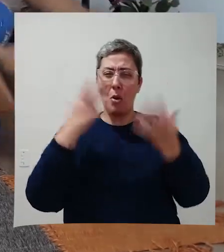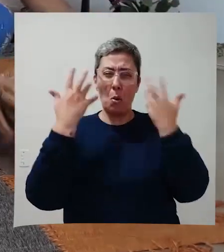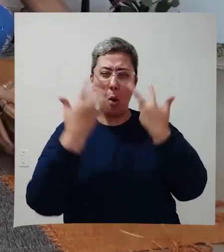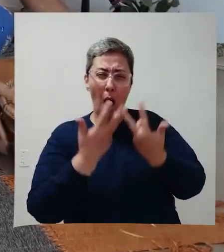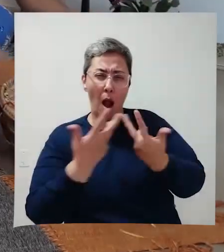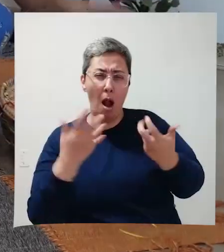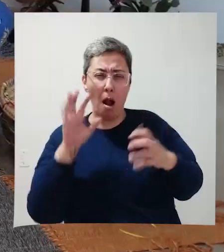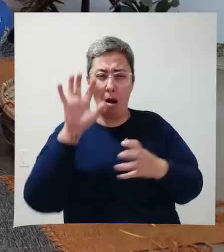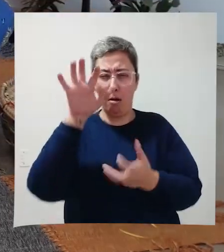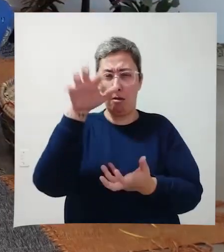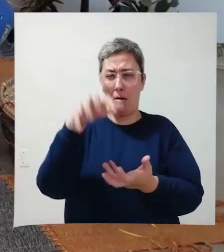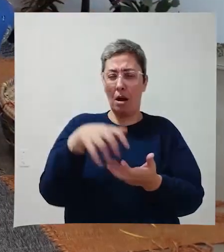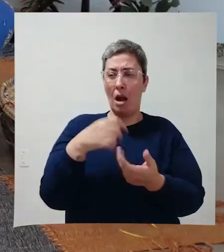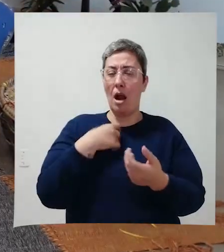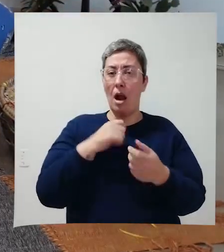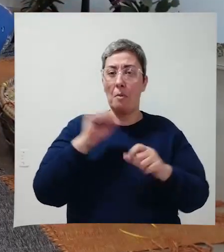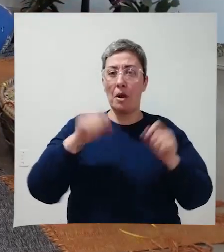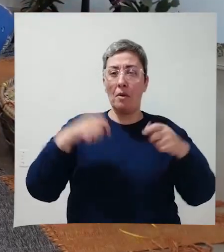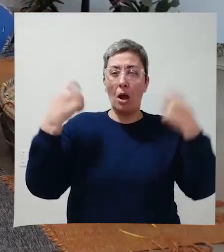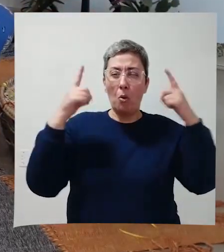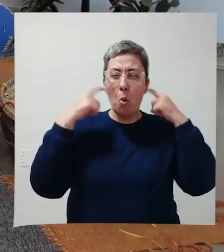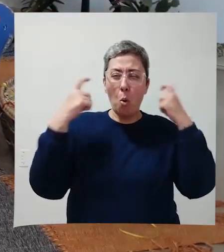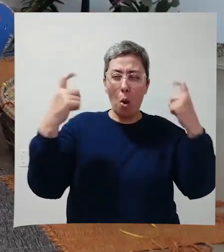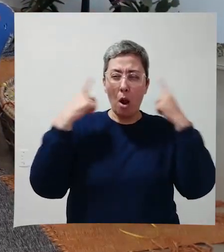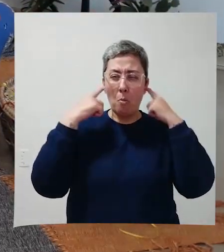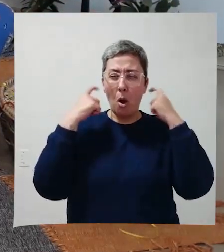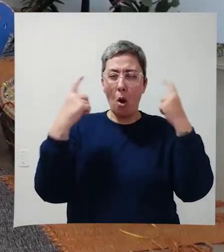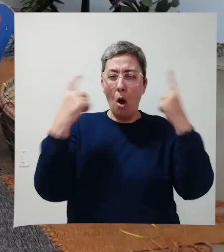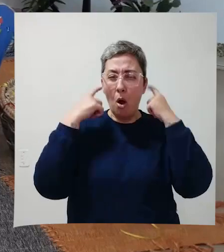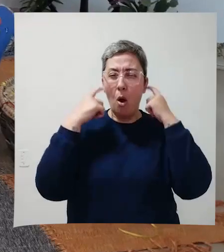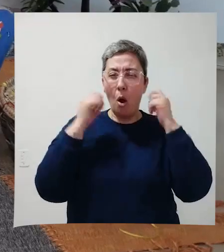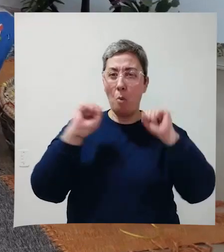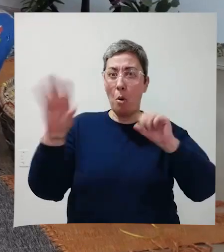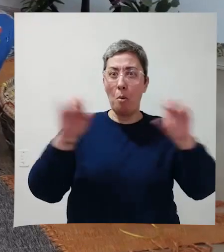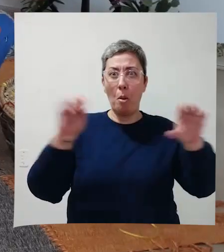para espantar as feras, eles faziam muitos barulhos.